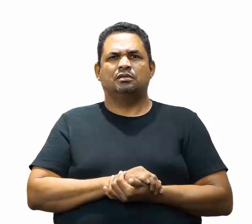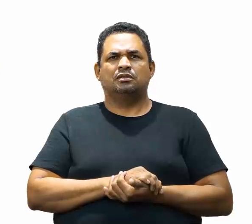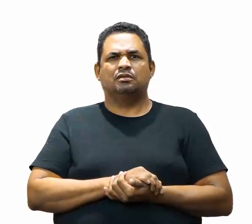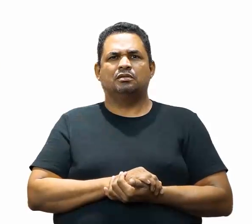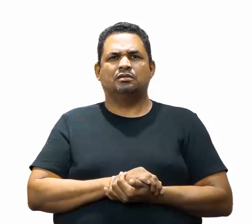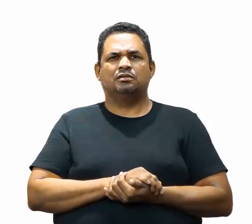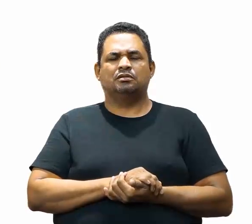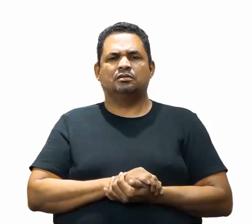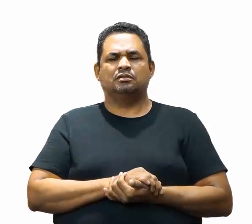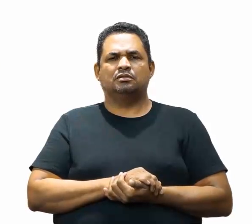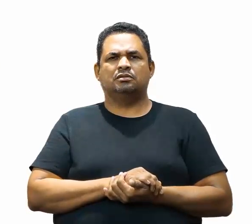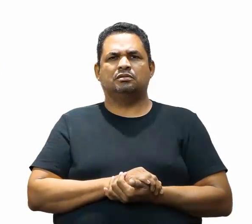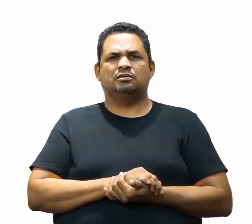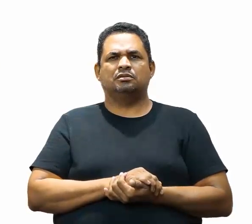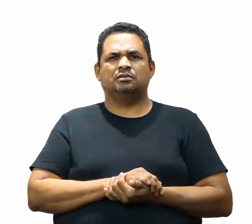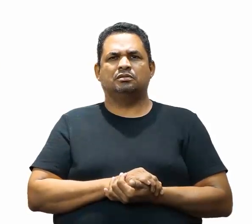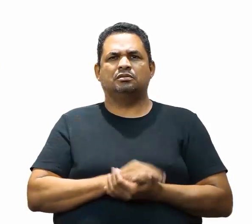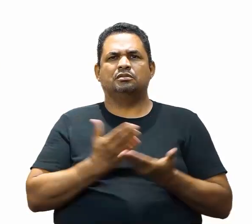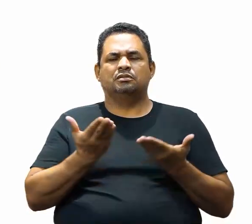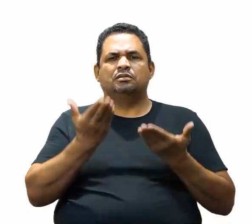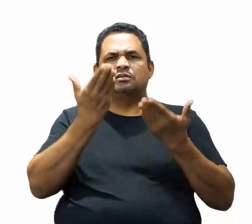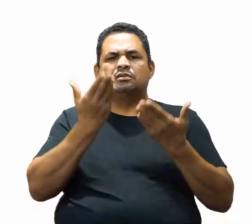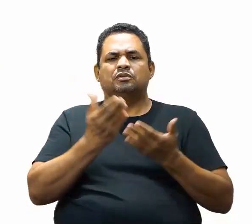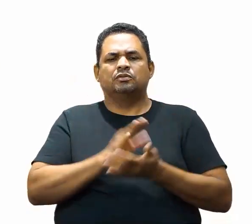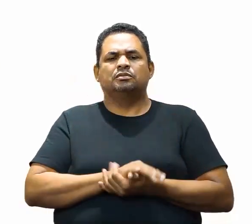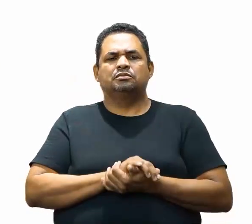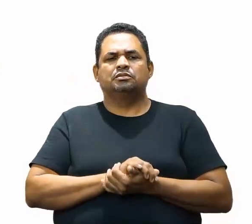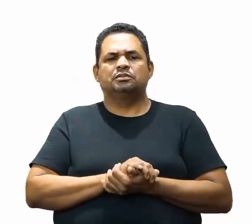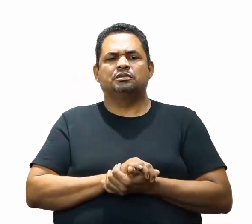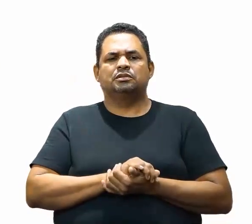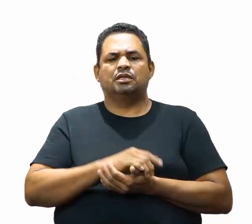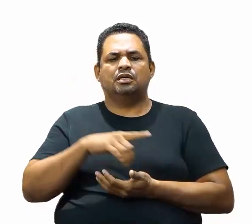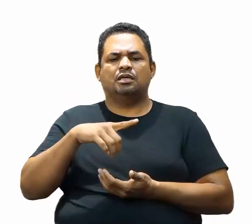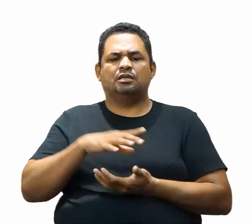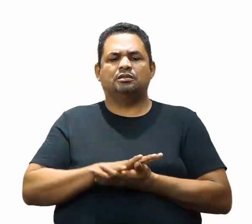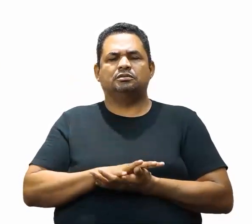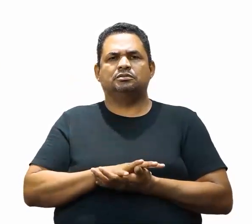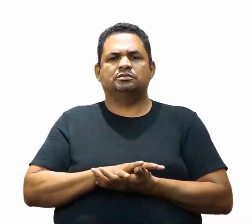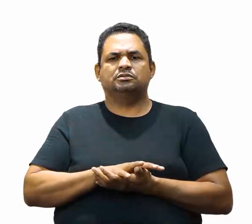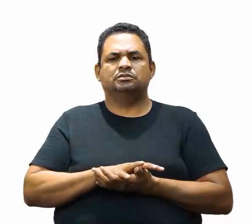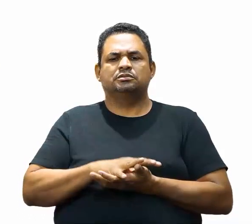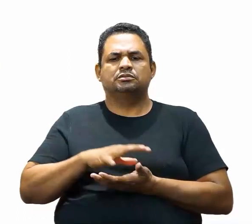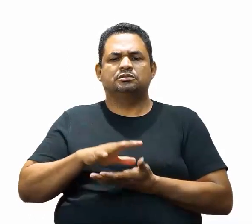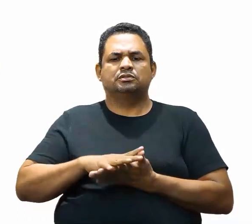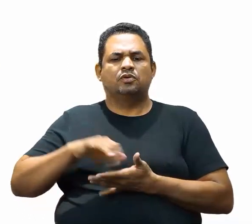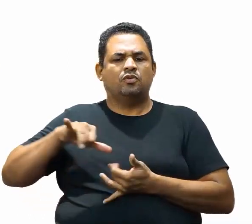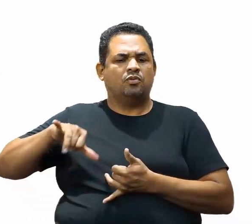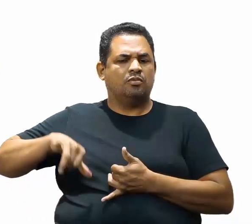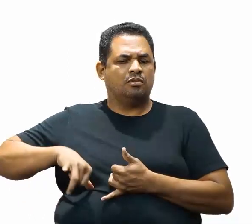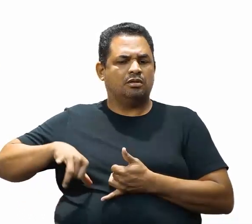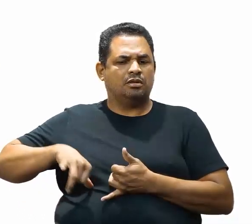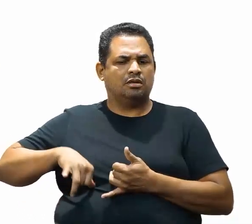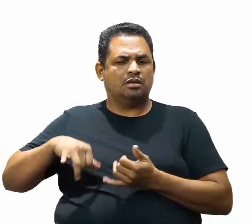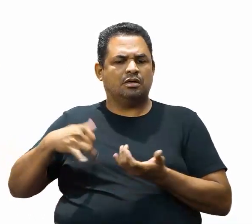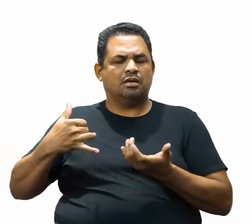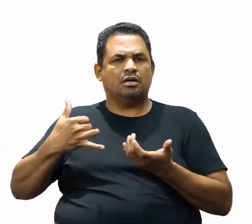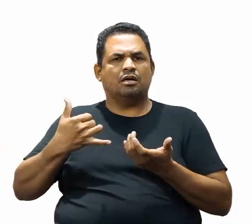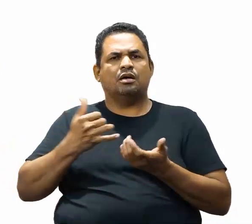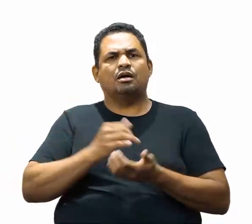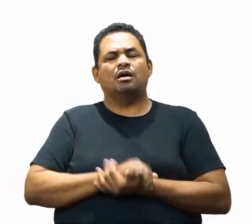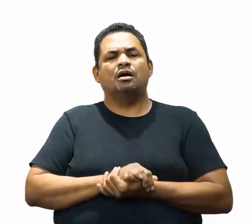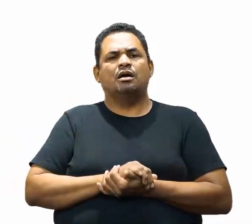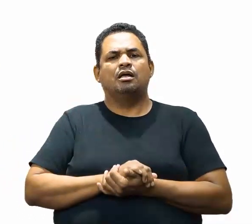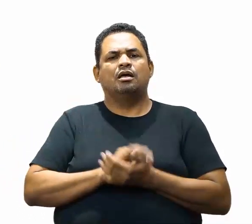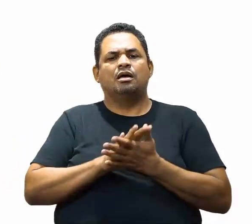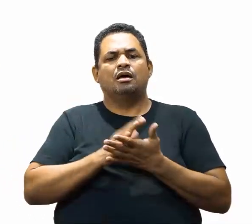meu sujeito paciente. É ele que vai sofrer a ação. Isso. Ele está sofrendo a ação,